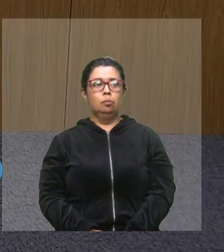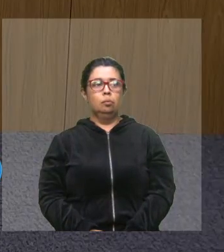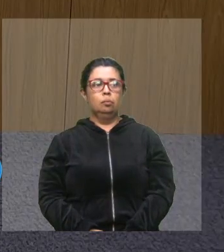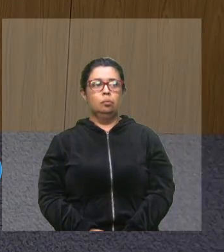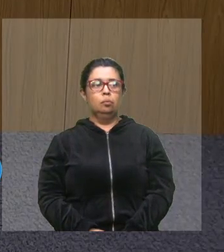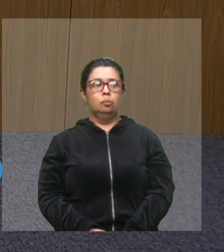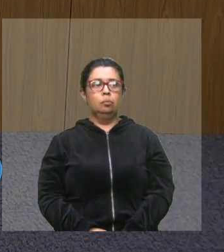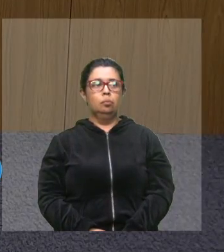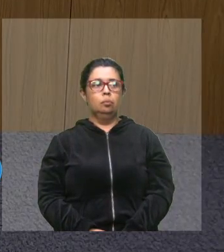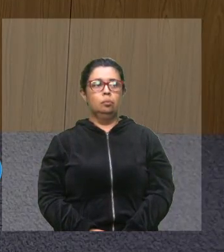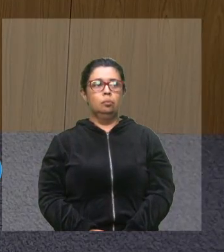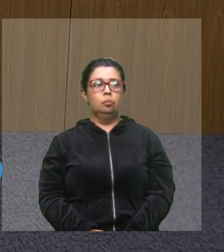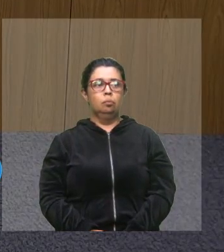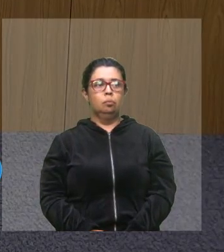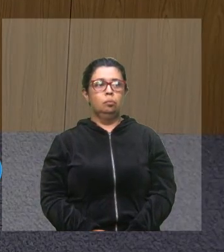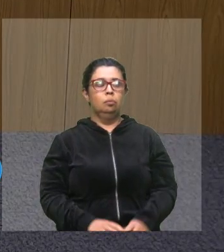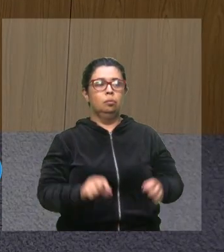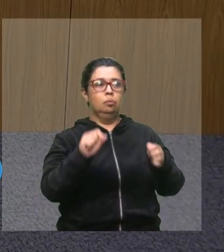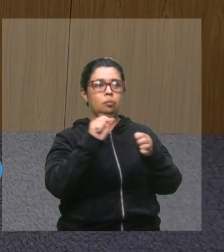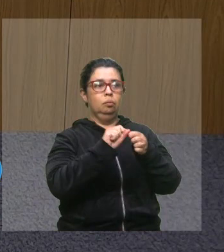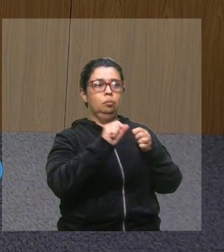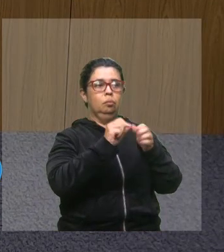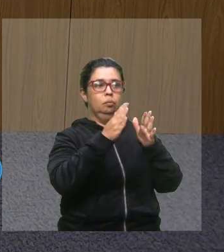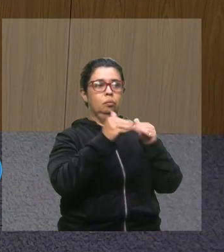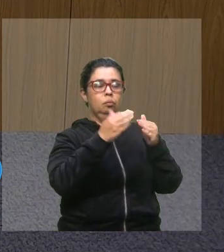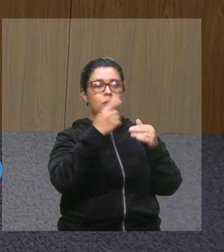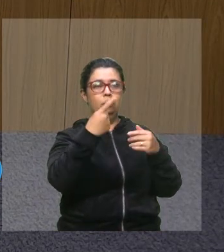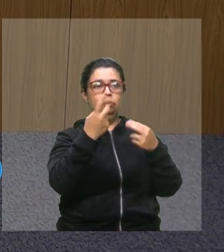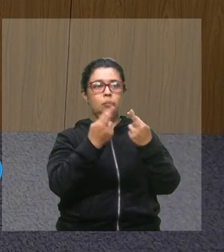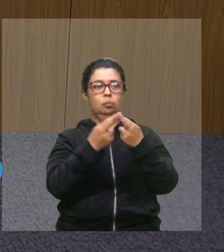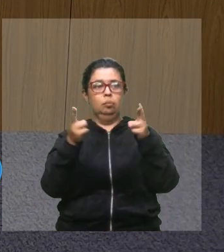pela ordem, eu fiz o requerimento de uma sessão.